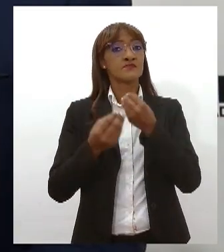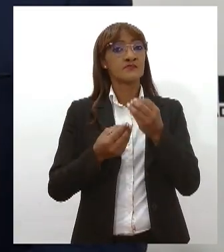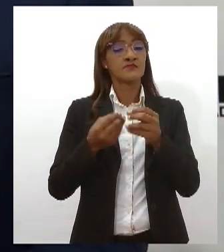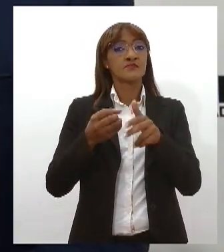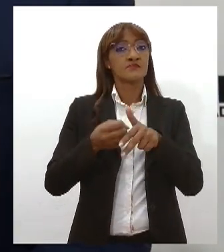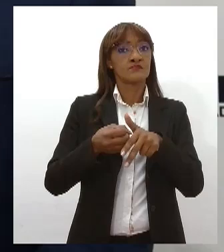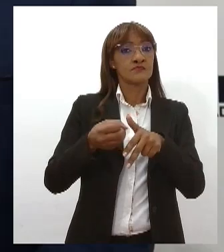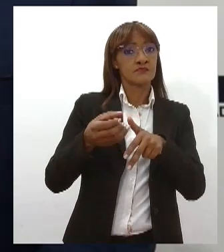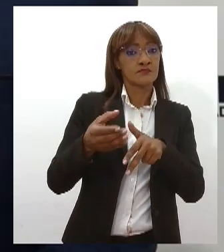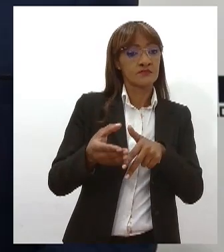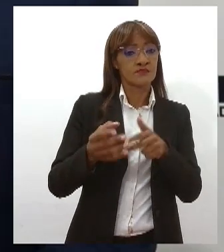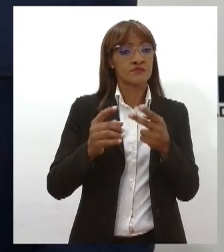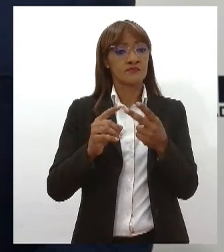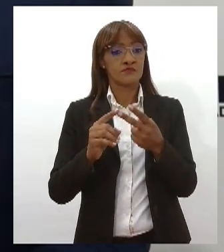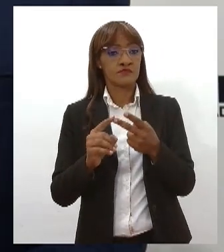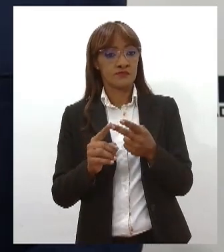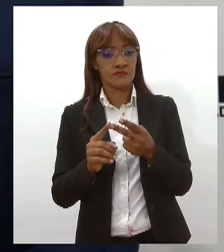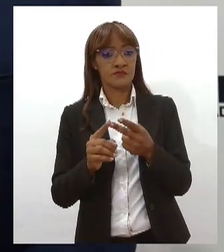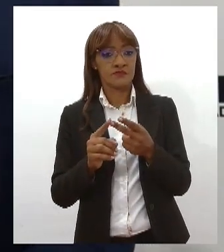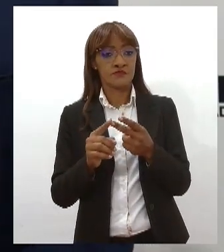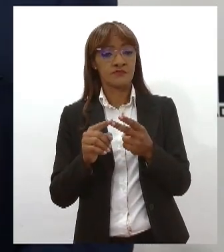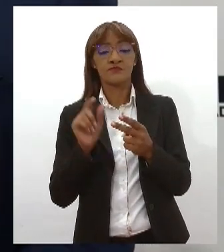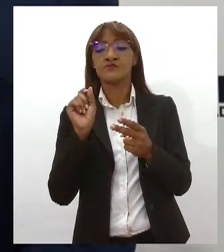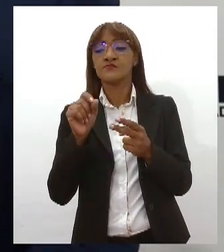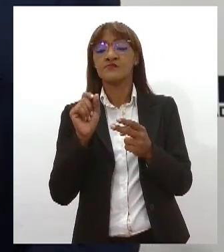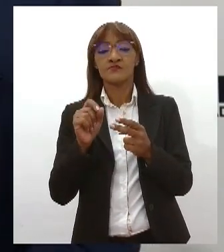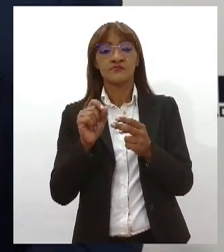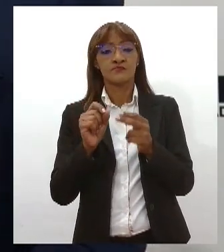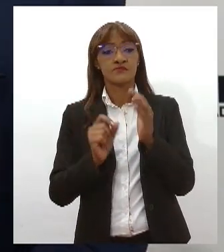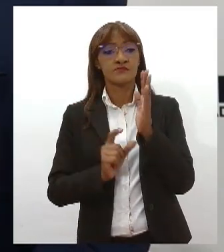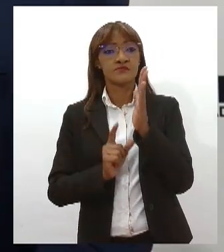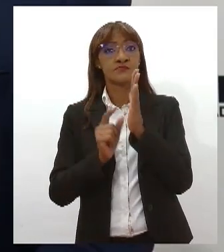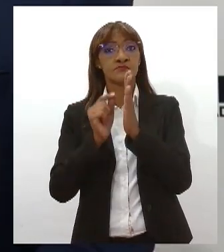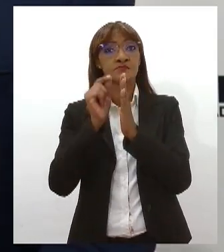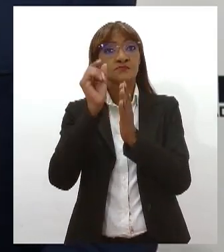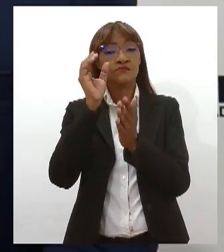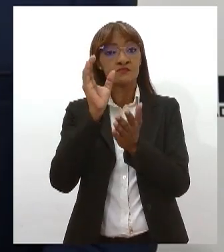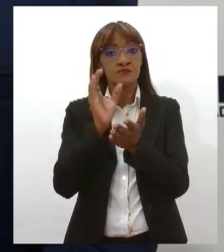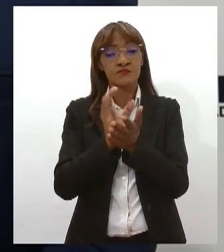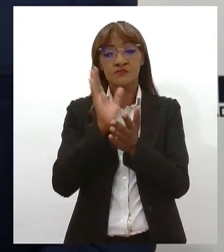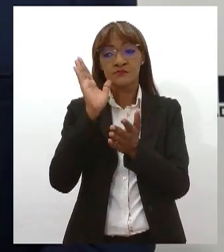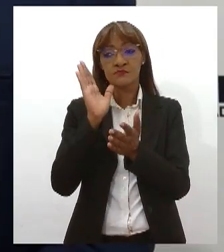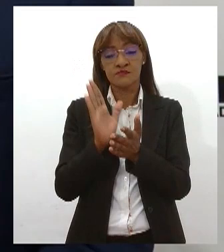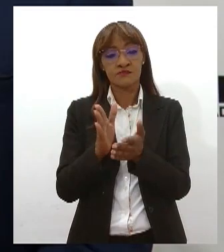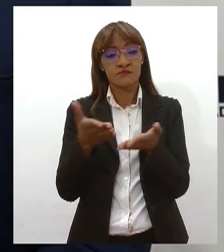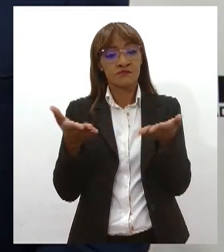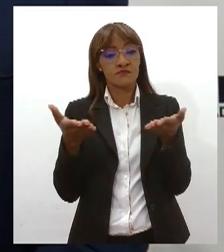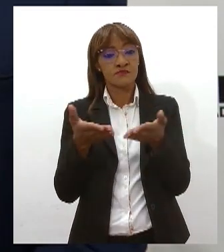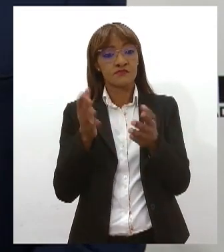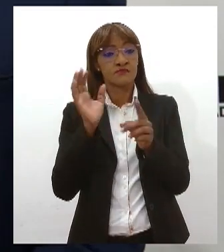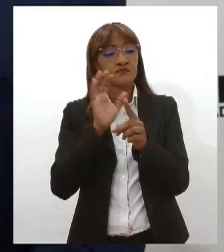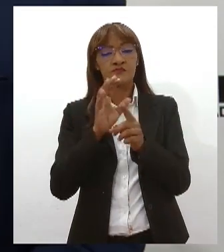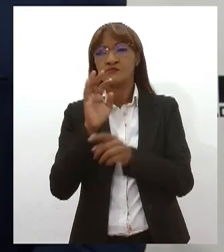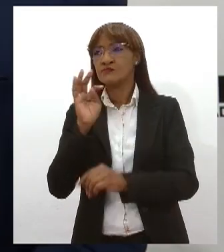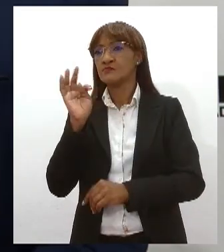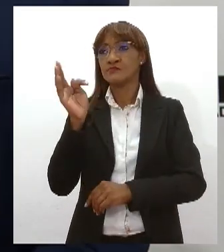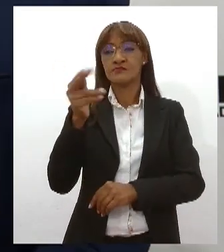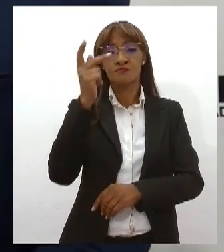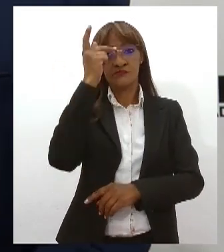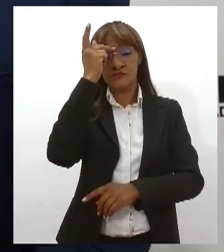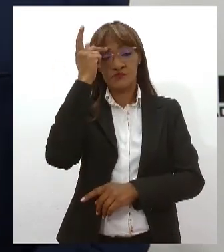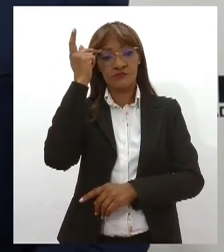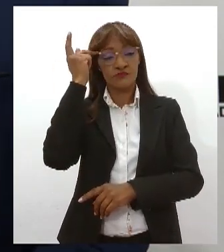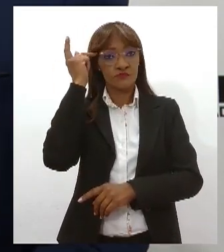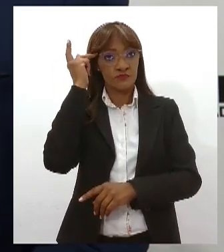público dessa máquina, que é algo que acaba tendo influência na vida de todas as pessoas. E por isso